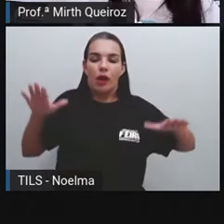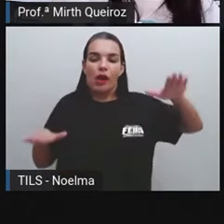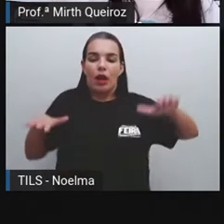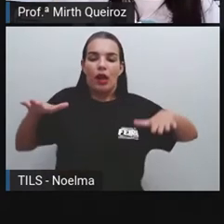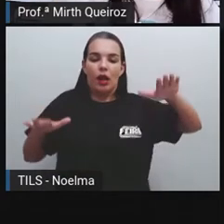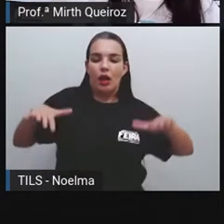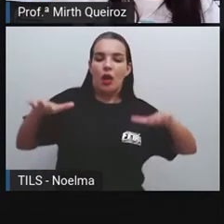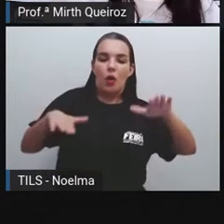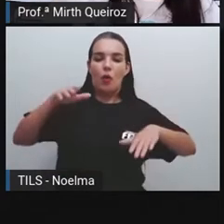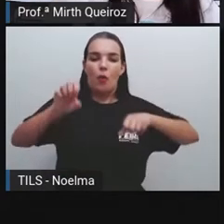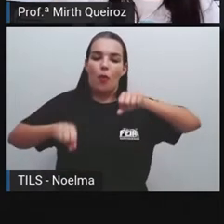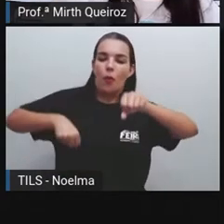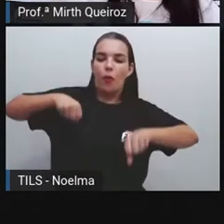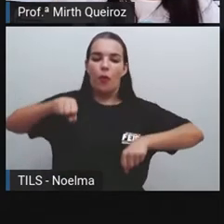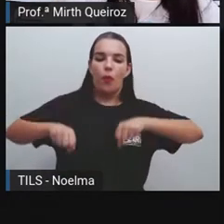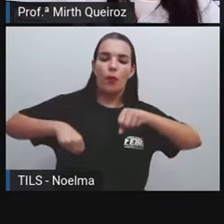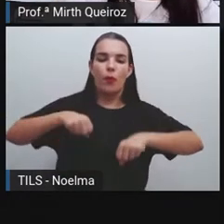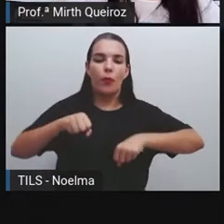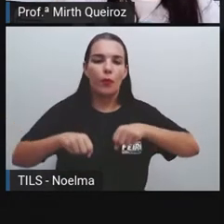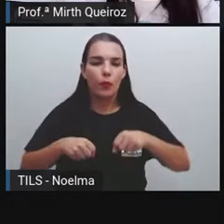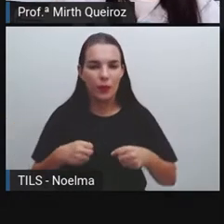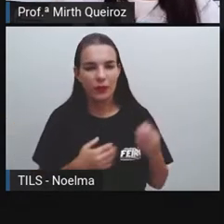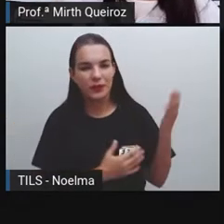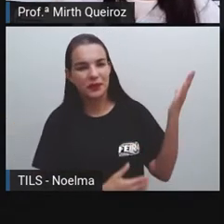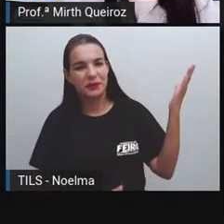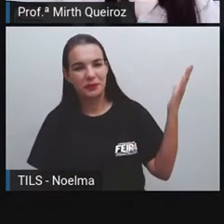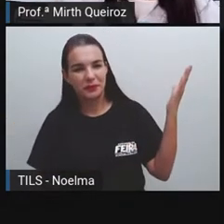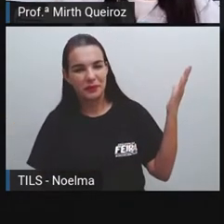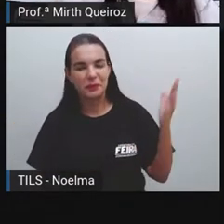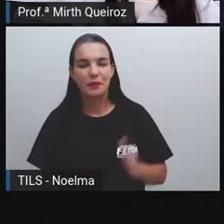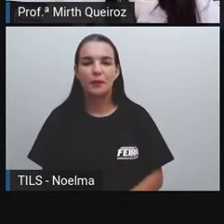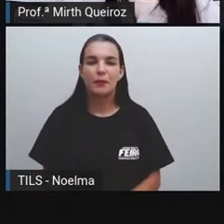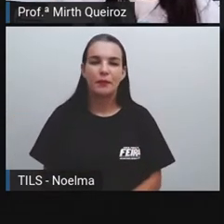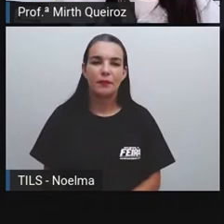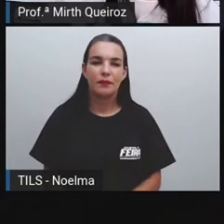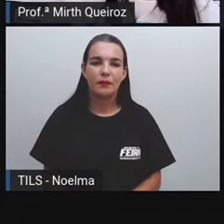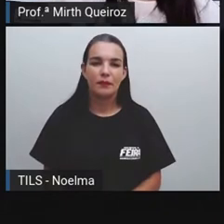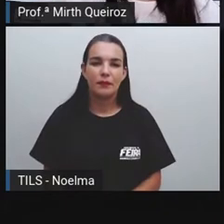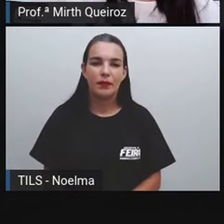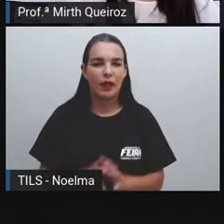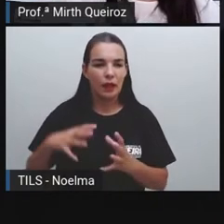outros objetos aí, como acontece ali com a bola, né?